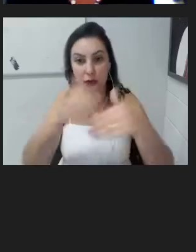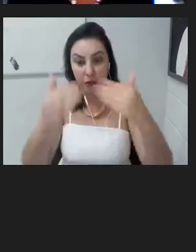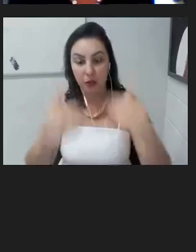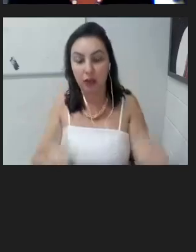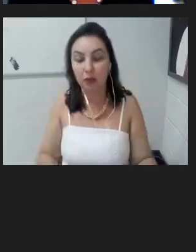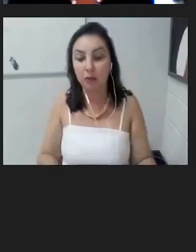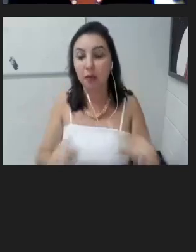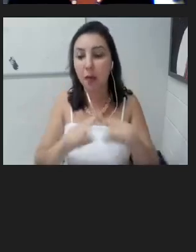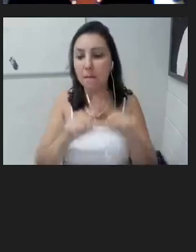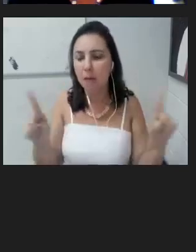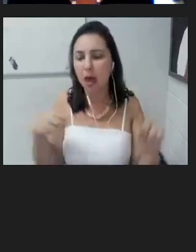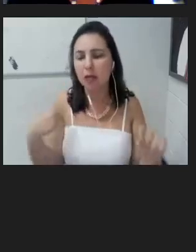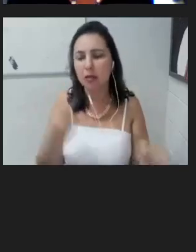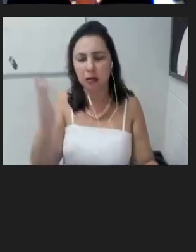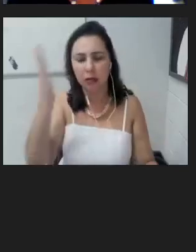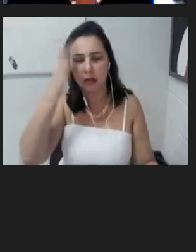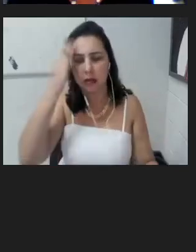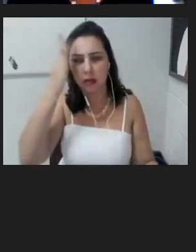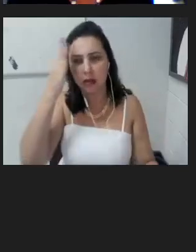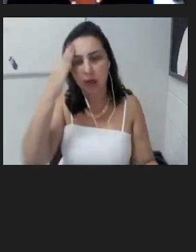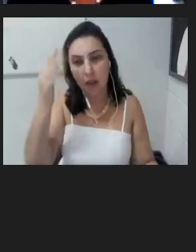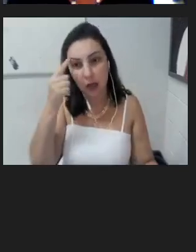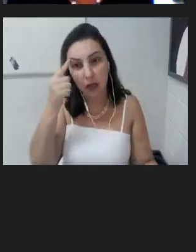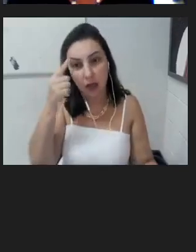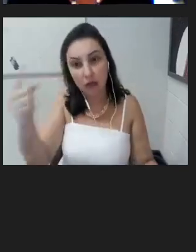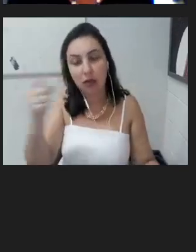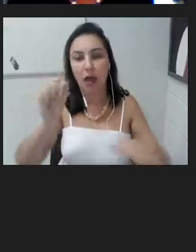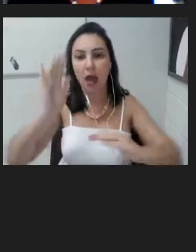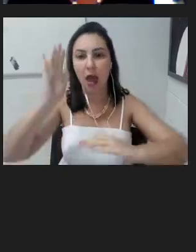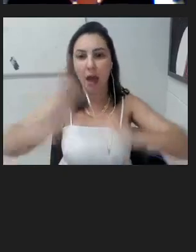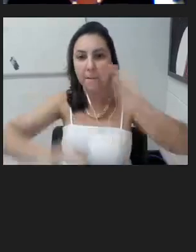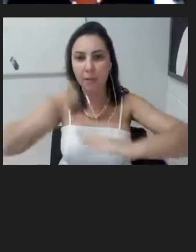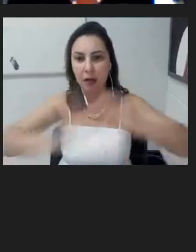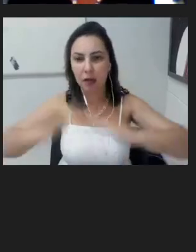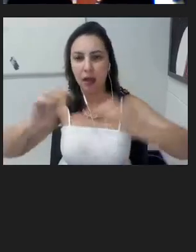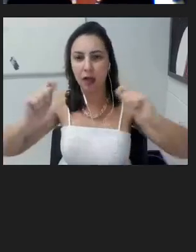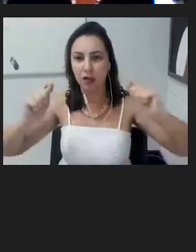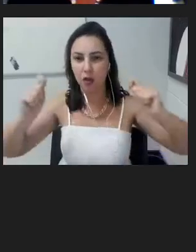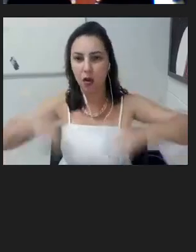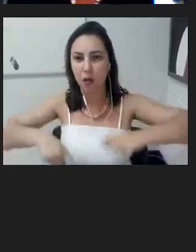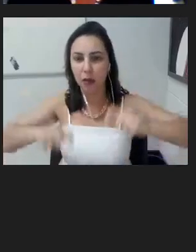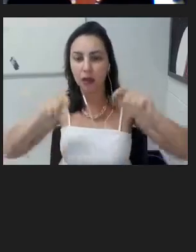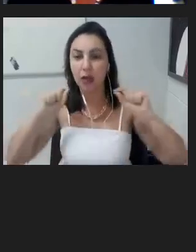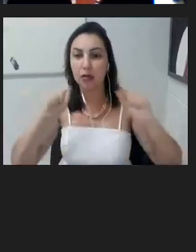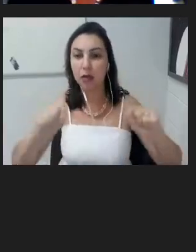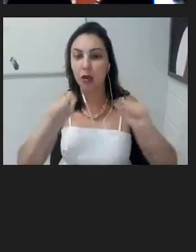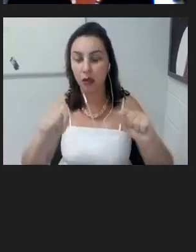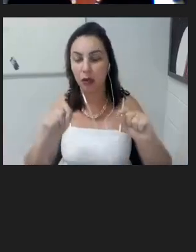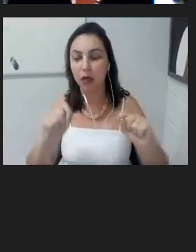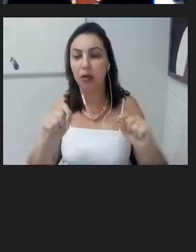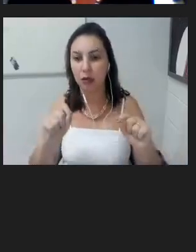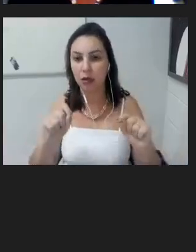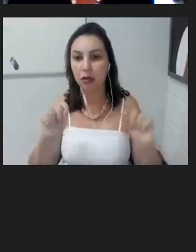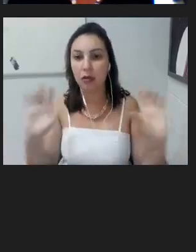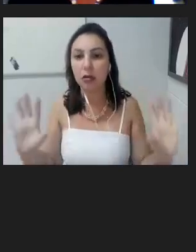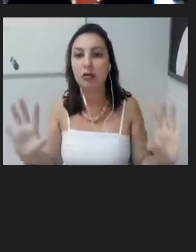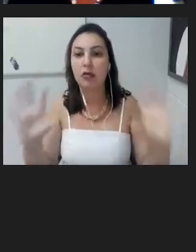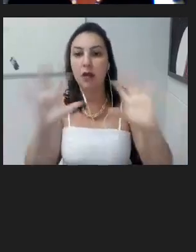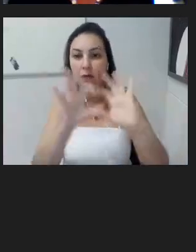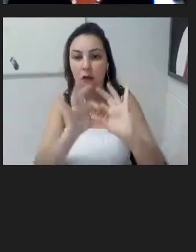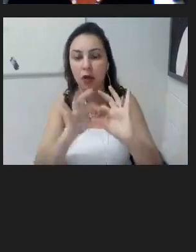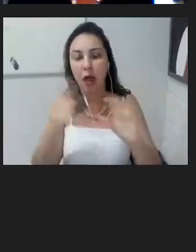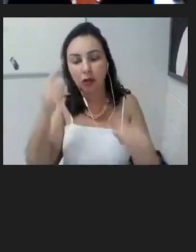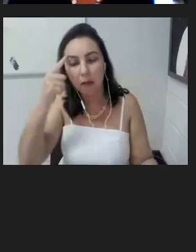gente sabe que essa ideia de habilidades e competências, ela está bastante vinculada a uma ideia